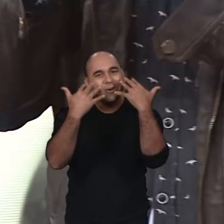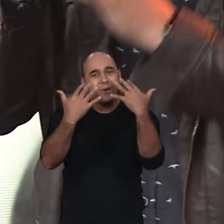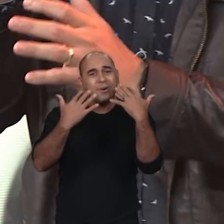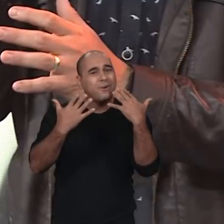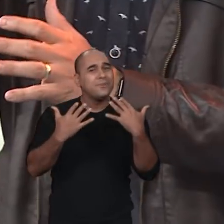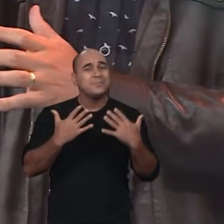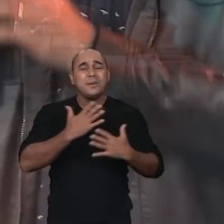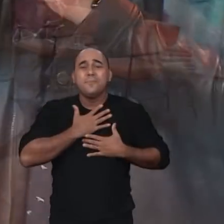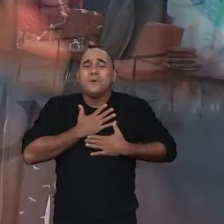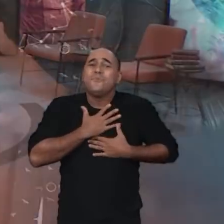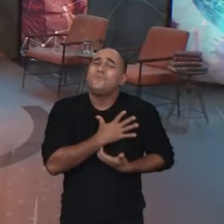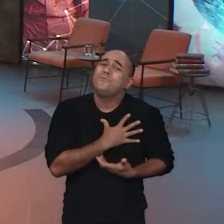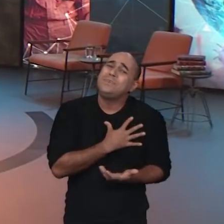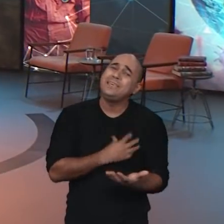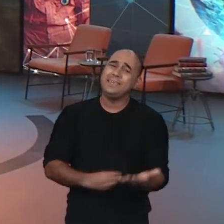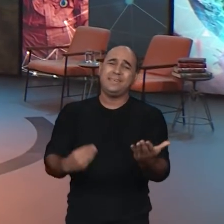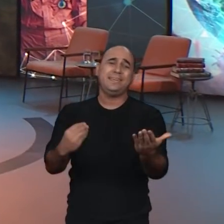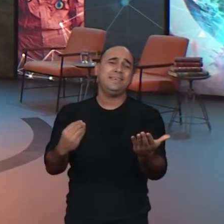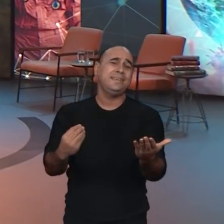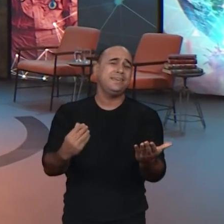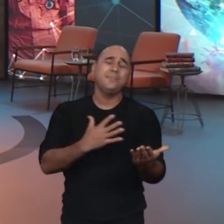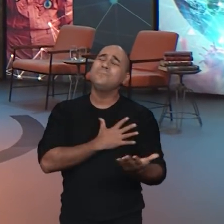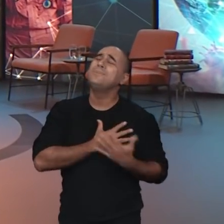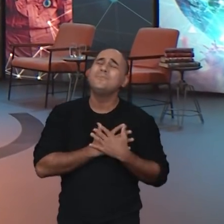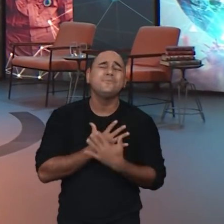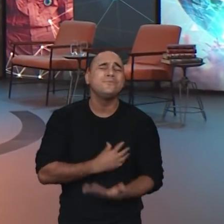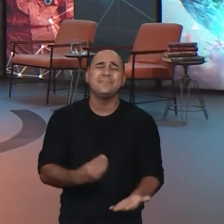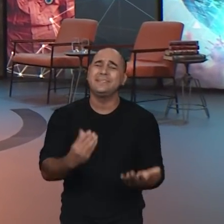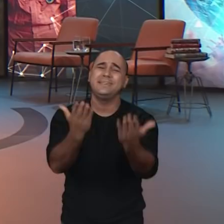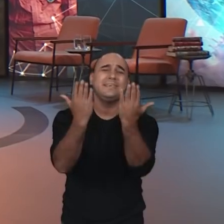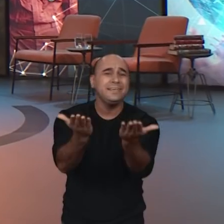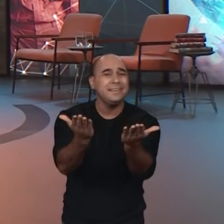Ouça, meu filho,